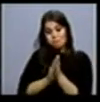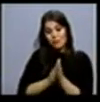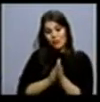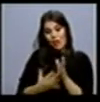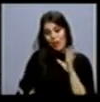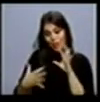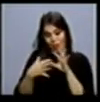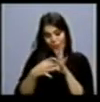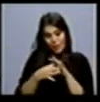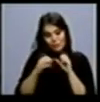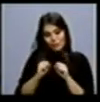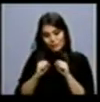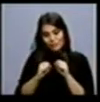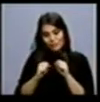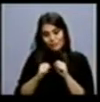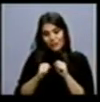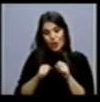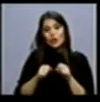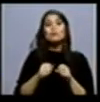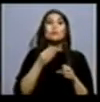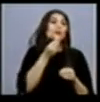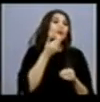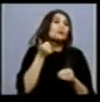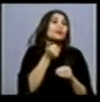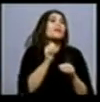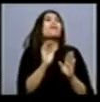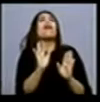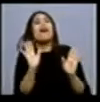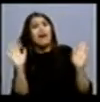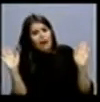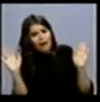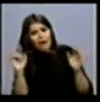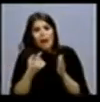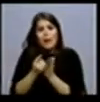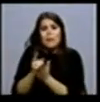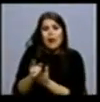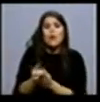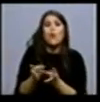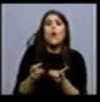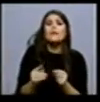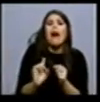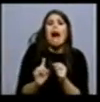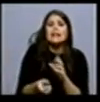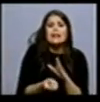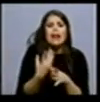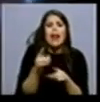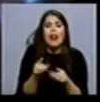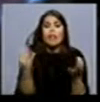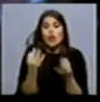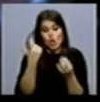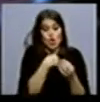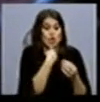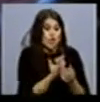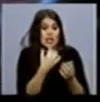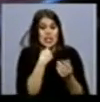próprio cosmos. E se tu me perguntares, aquilo é tudo muito bonito, Miguel, mas aquilo é um mapa. Qual é a quantidade ali formada? Pois bem, eu digo-te, de acordo